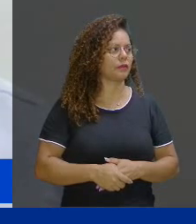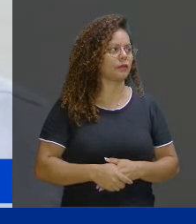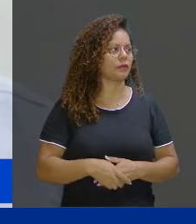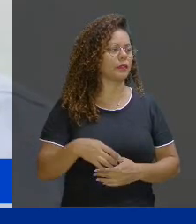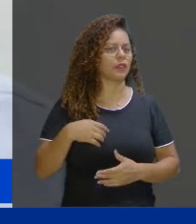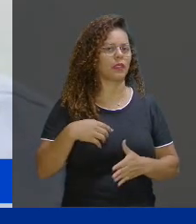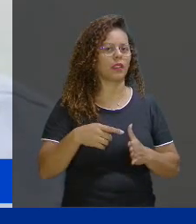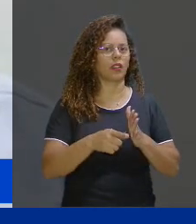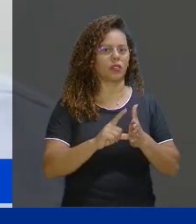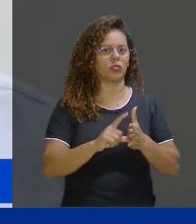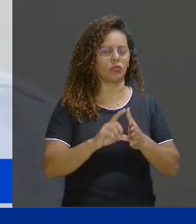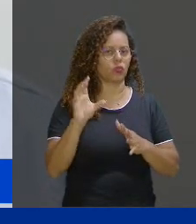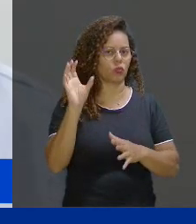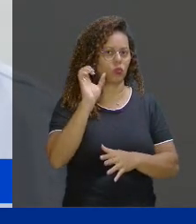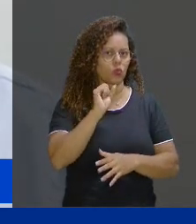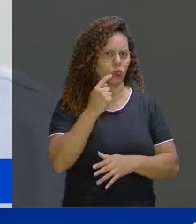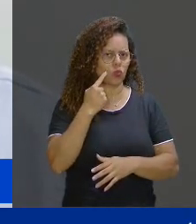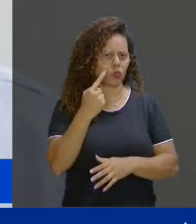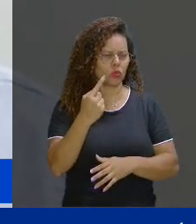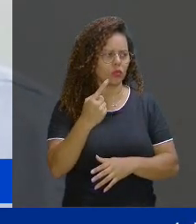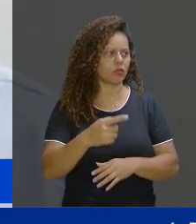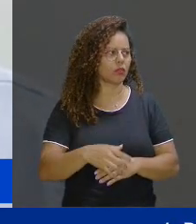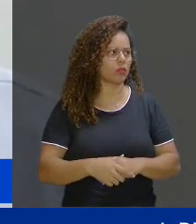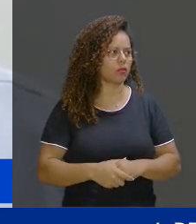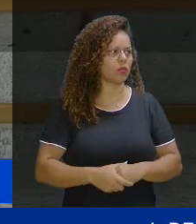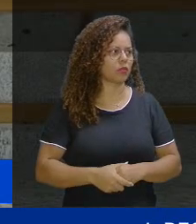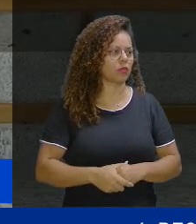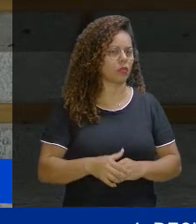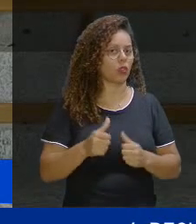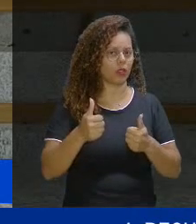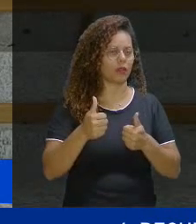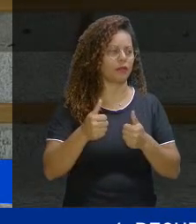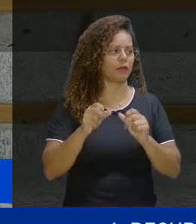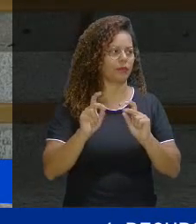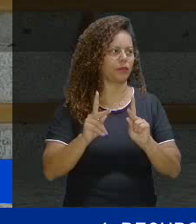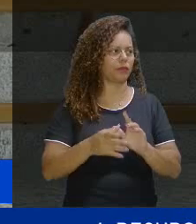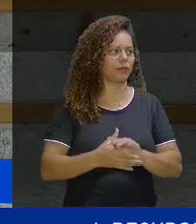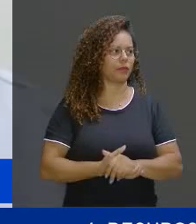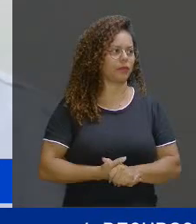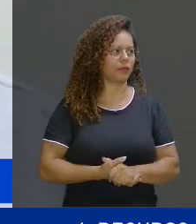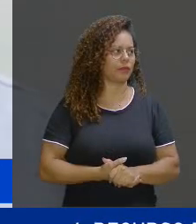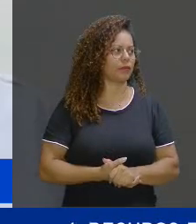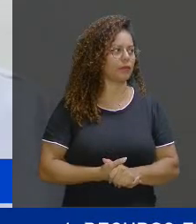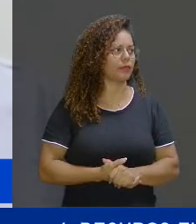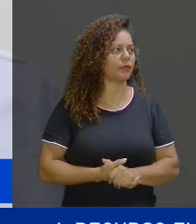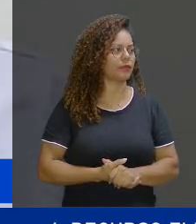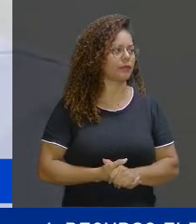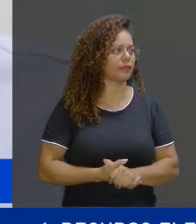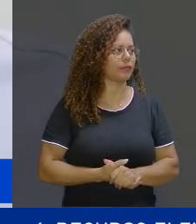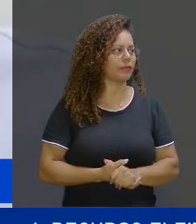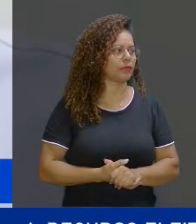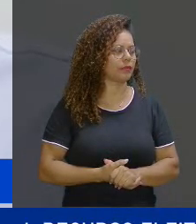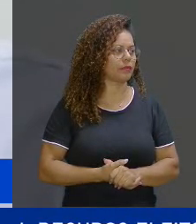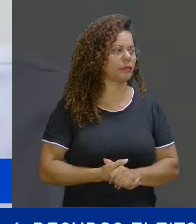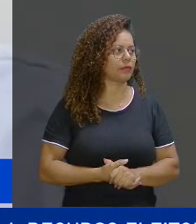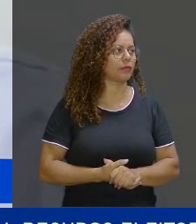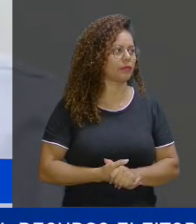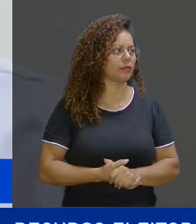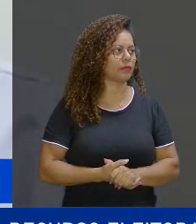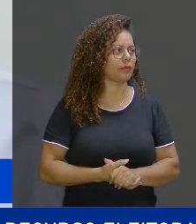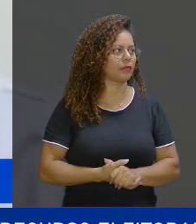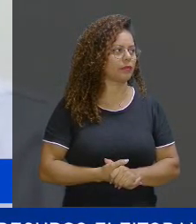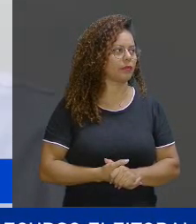é branco, de cabelos castanhos escuros, curtos, com registros laterais. Muito bem, doutor, muito bem. Imagem ampla do plenário. Excelências,